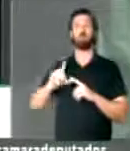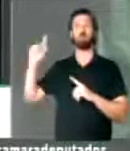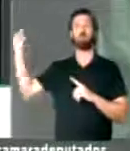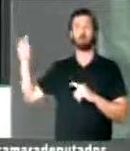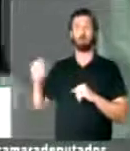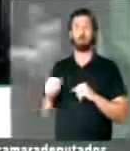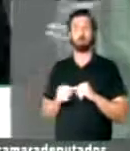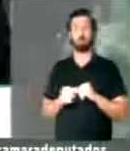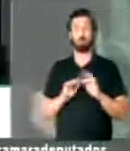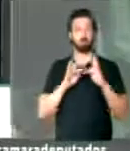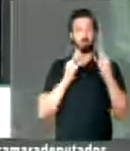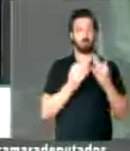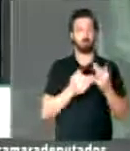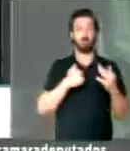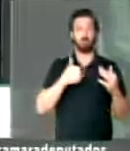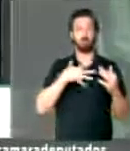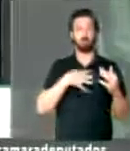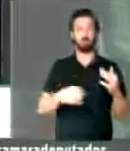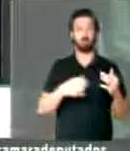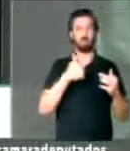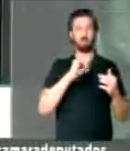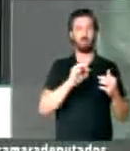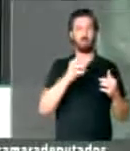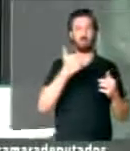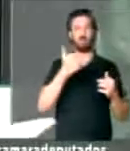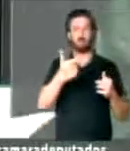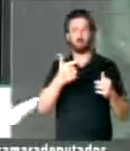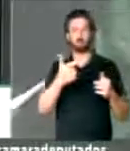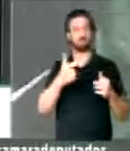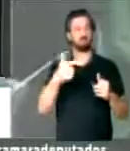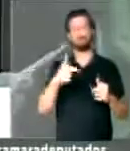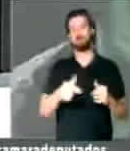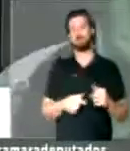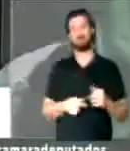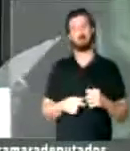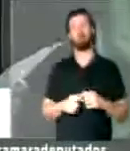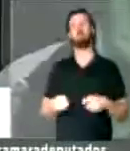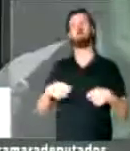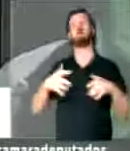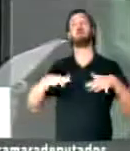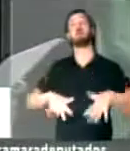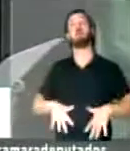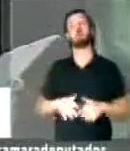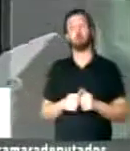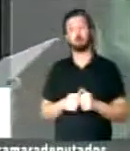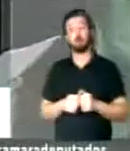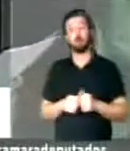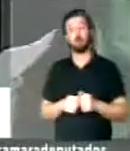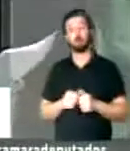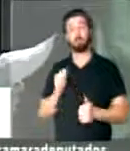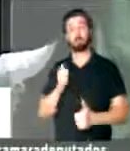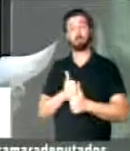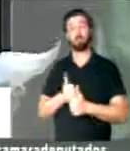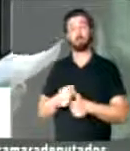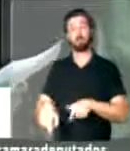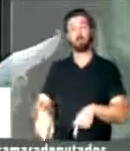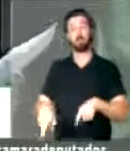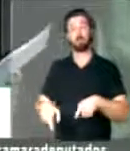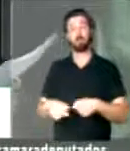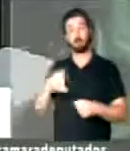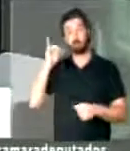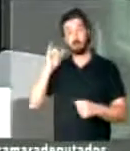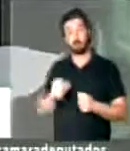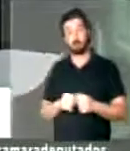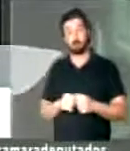têm mais 10, 12 filhos como tiveram no passado. Quem ficará para fazer a sucessão rural? E